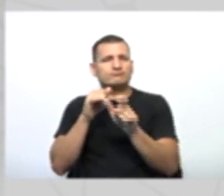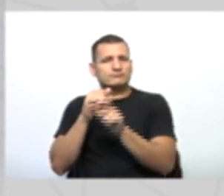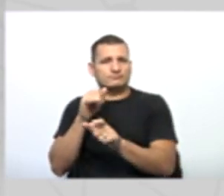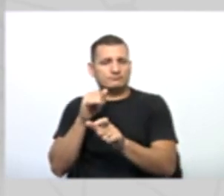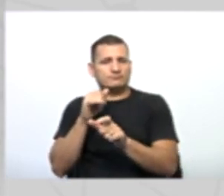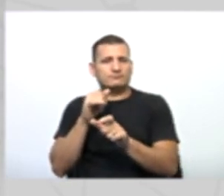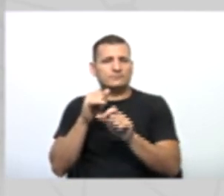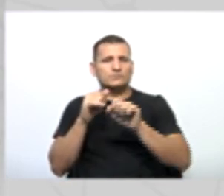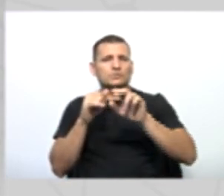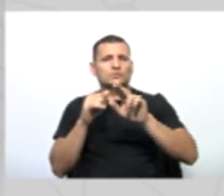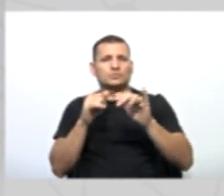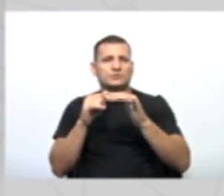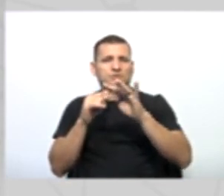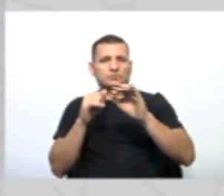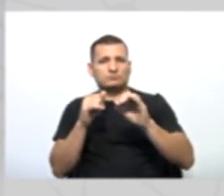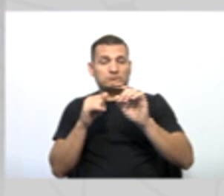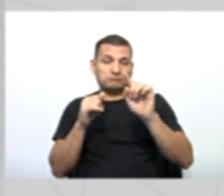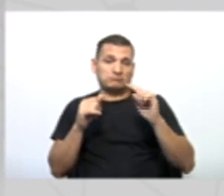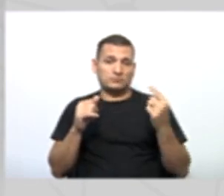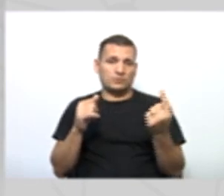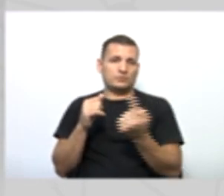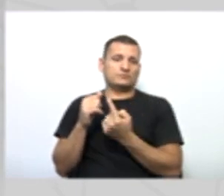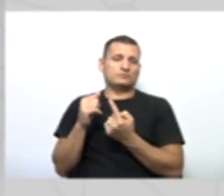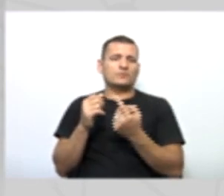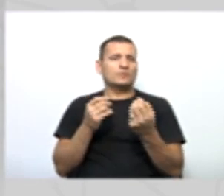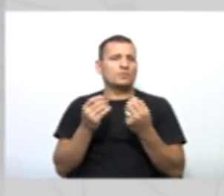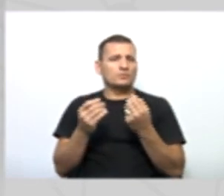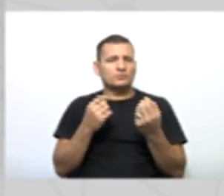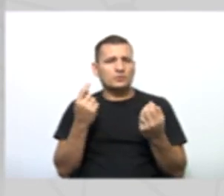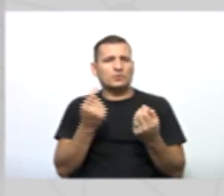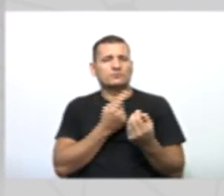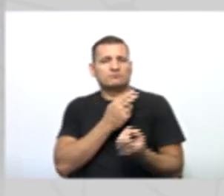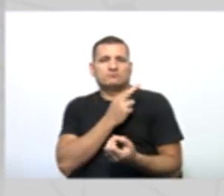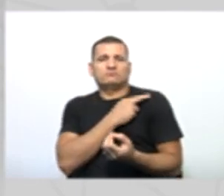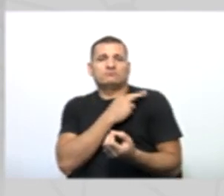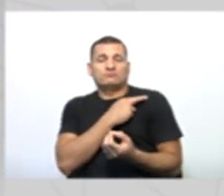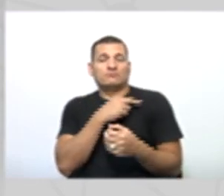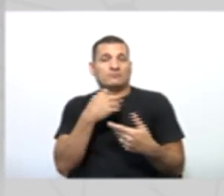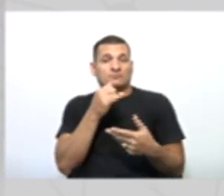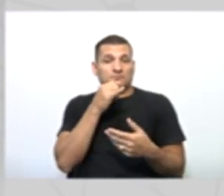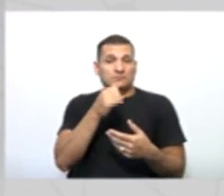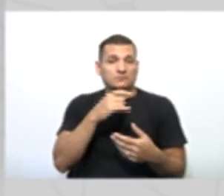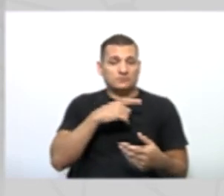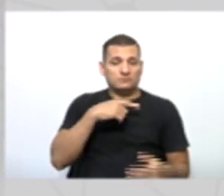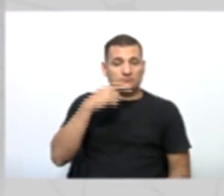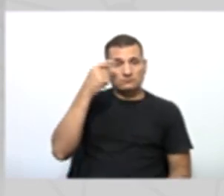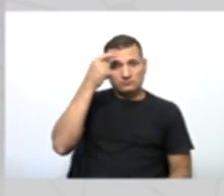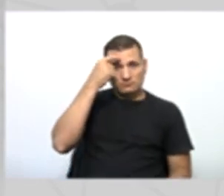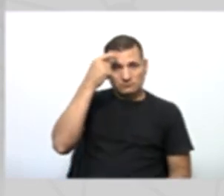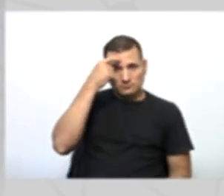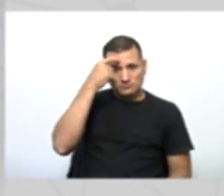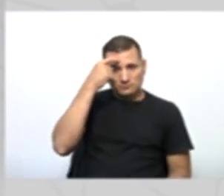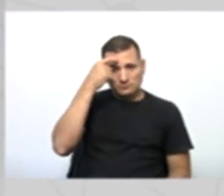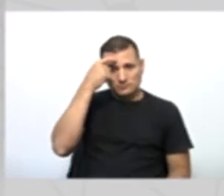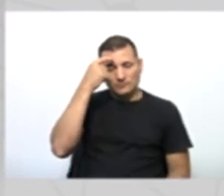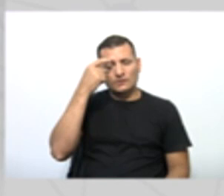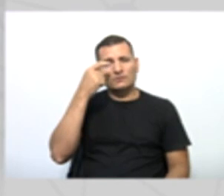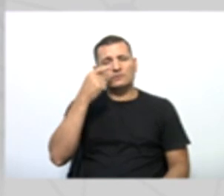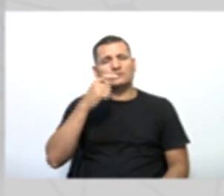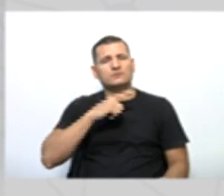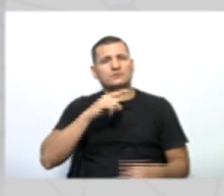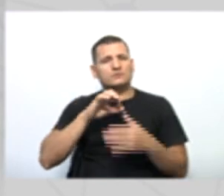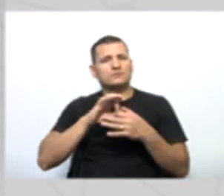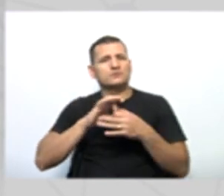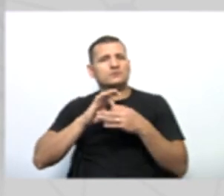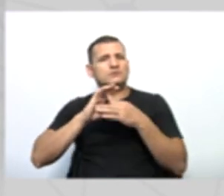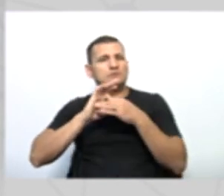ser responsável? A gente falou que se a gente tiver consciência moral e liberdade, a gente pode ser julgado e